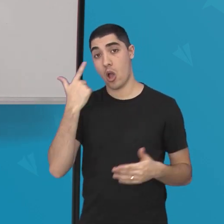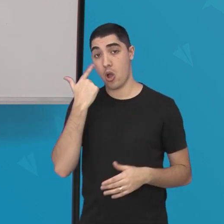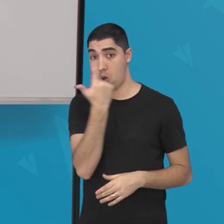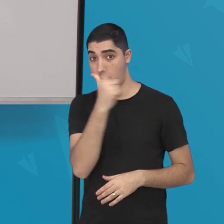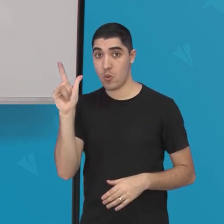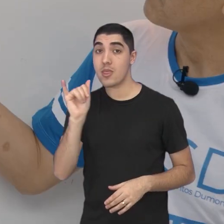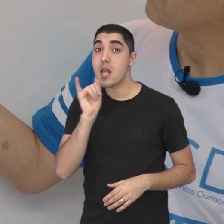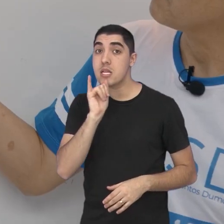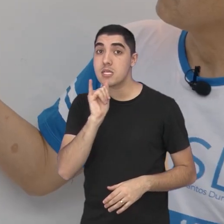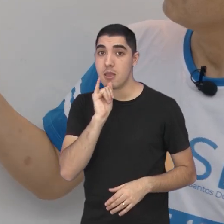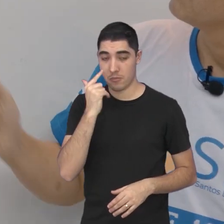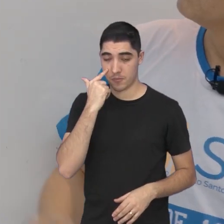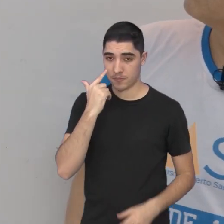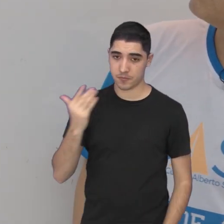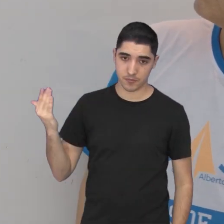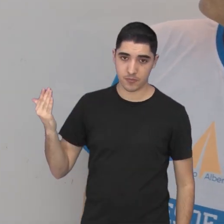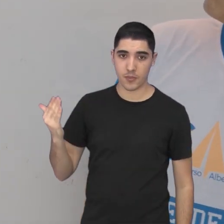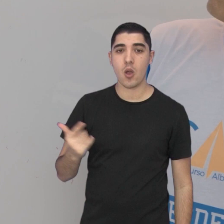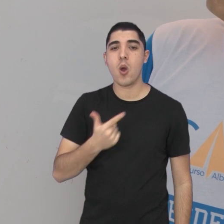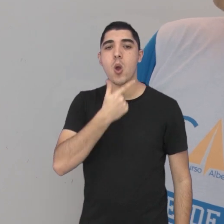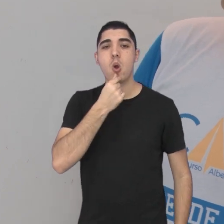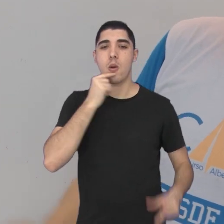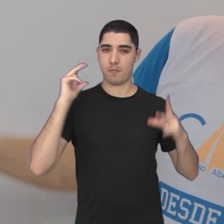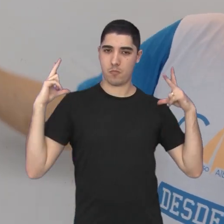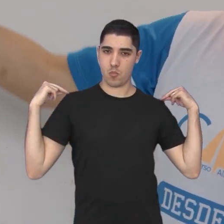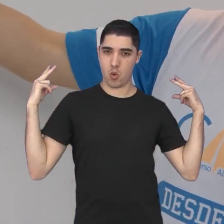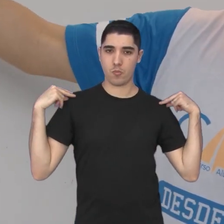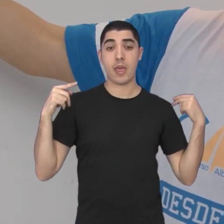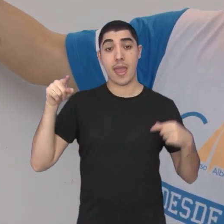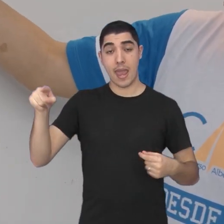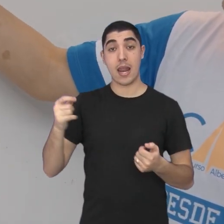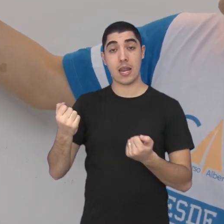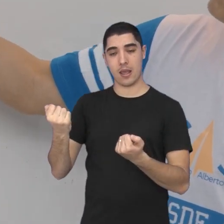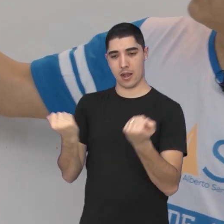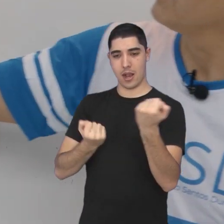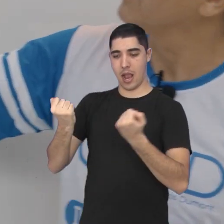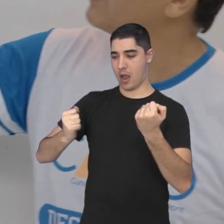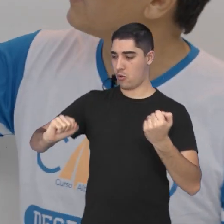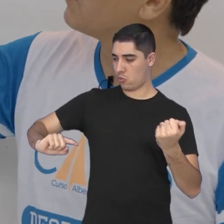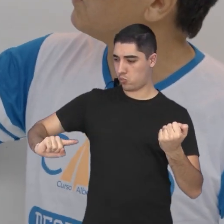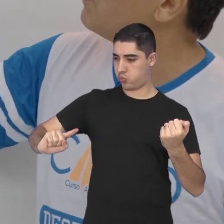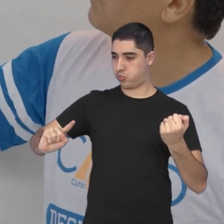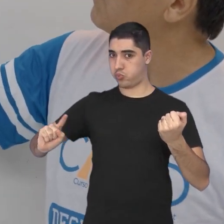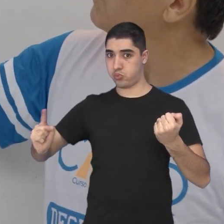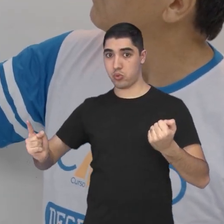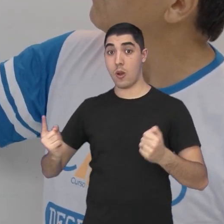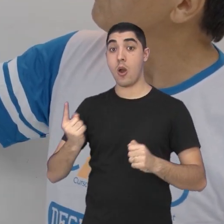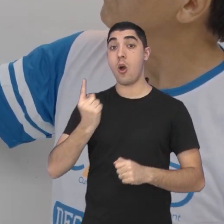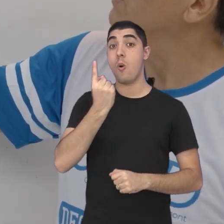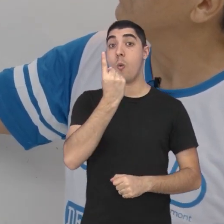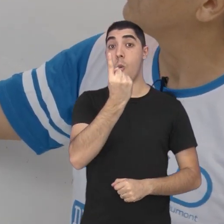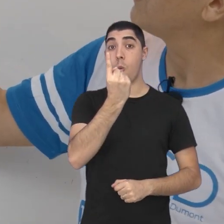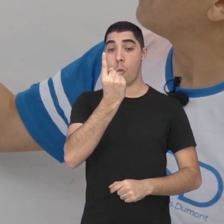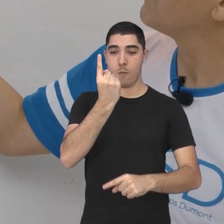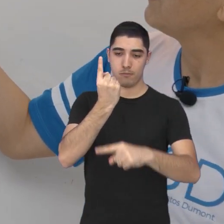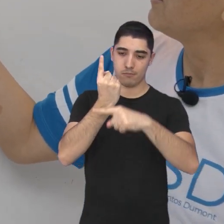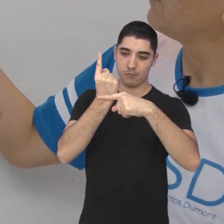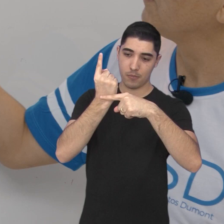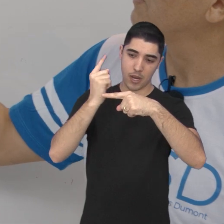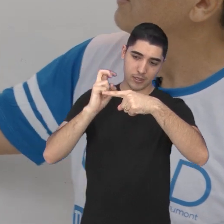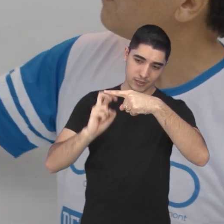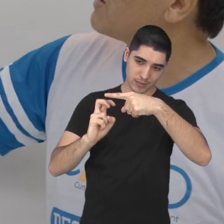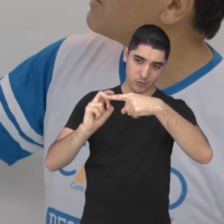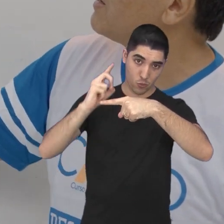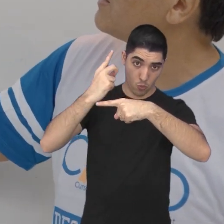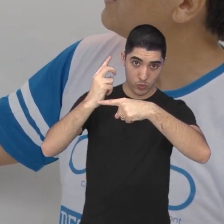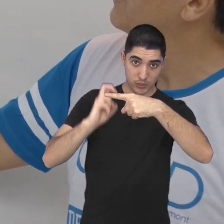aqui, ó. O motorista, após ter enchido o tanque, gastou 1/5 da capacidade